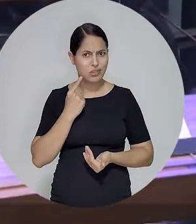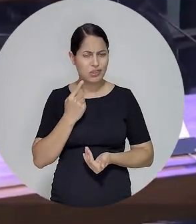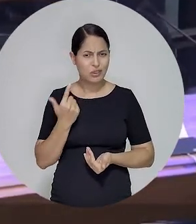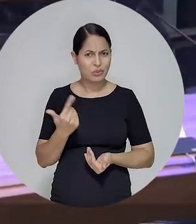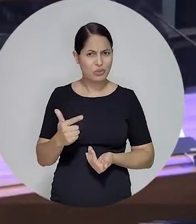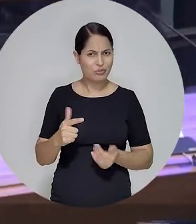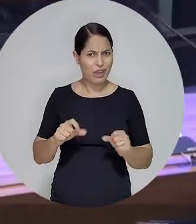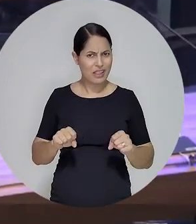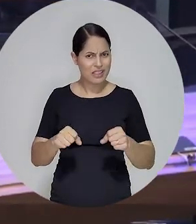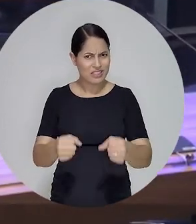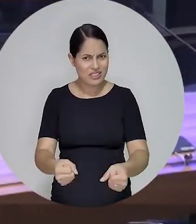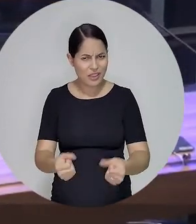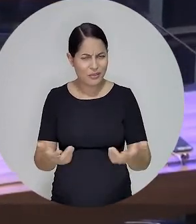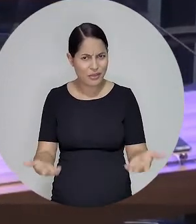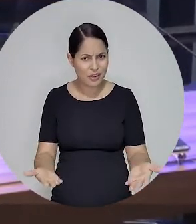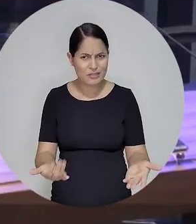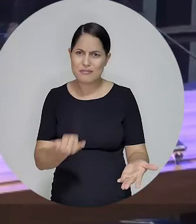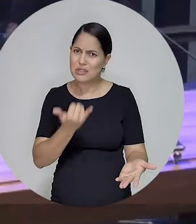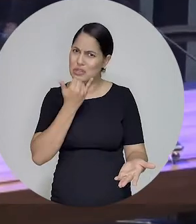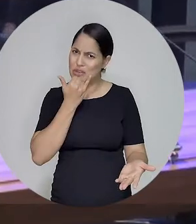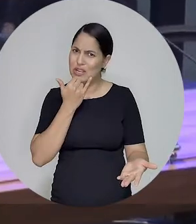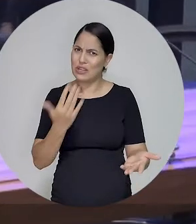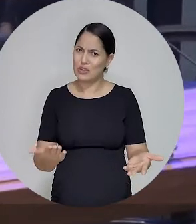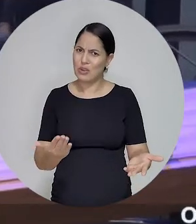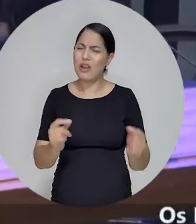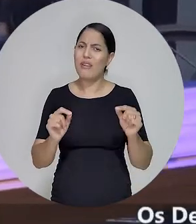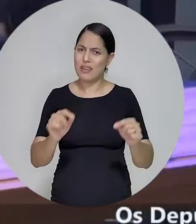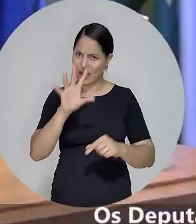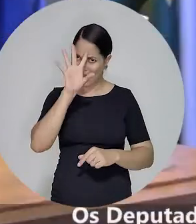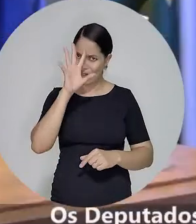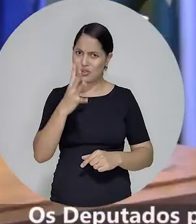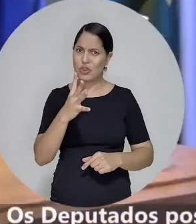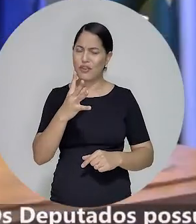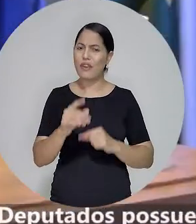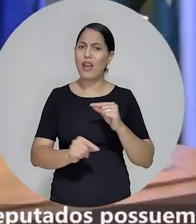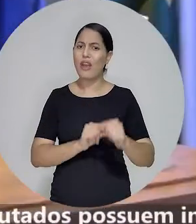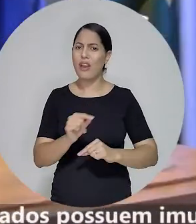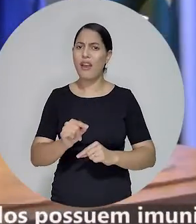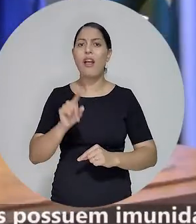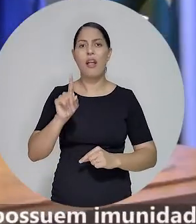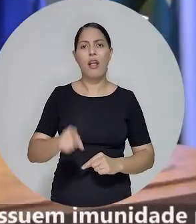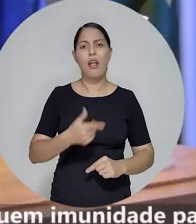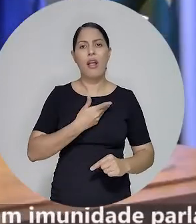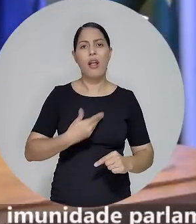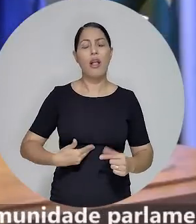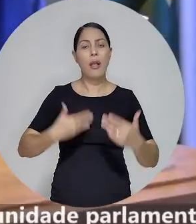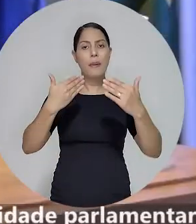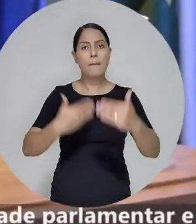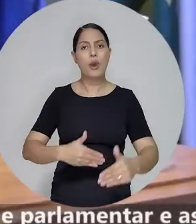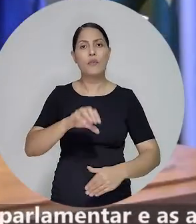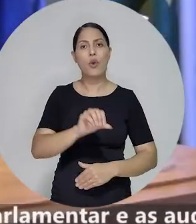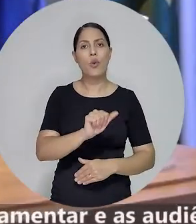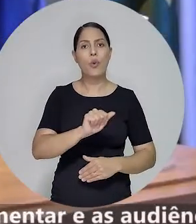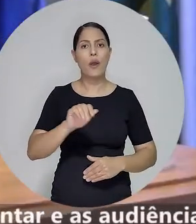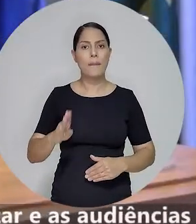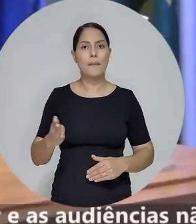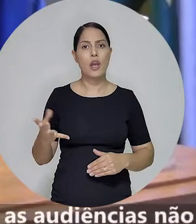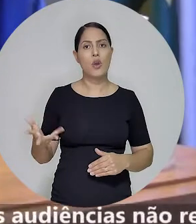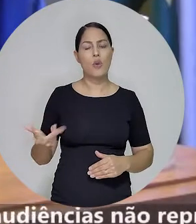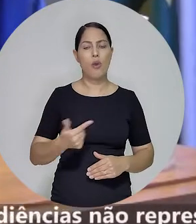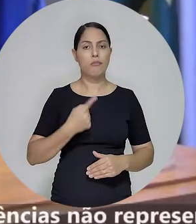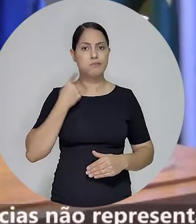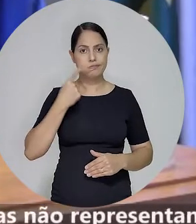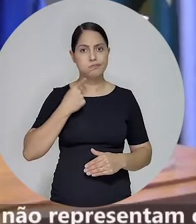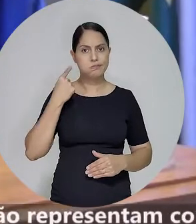jovem advogado, não necessariamente tem a capacidade de defendê-lo. Me perdoem, quem define isso é o Estado. E o Estado,